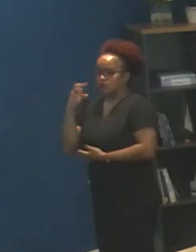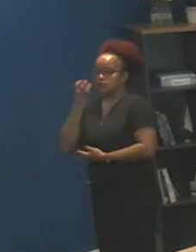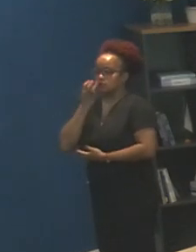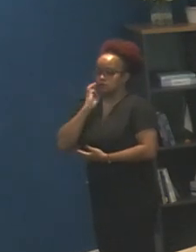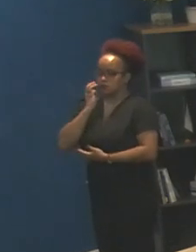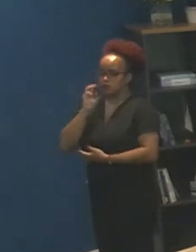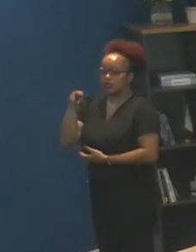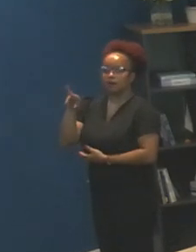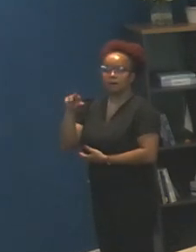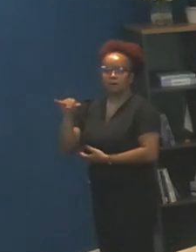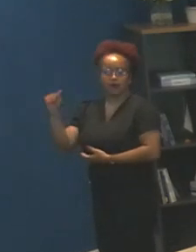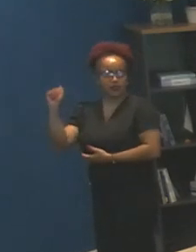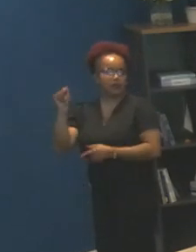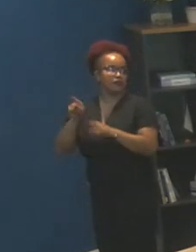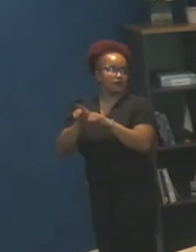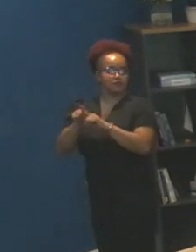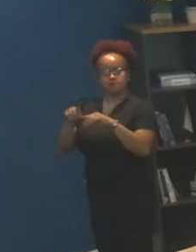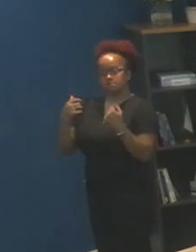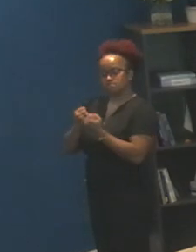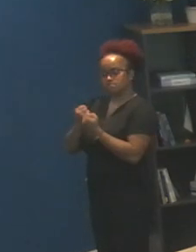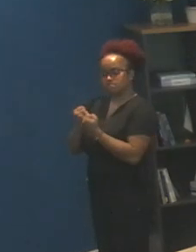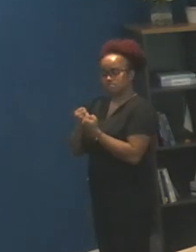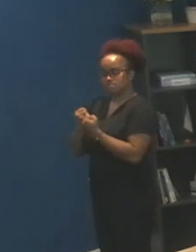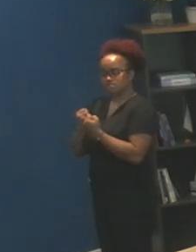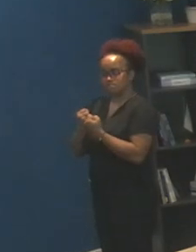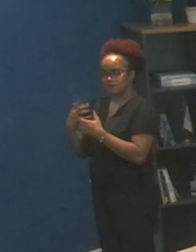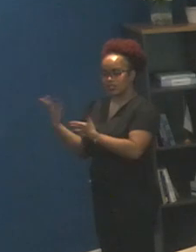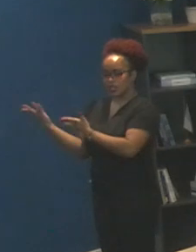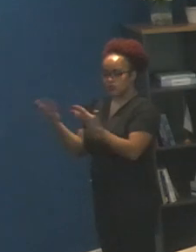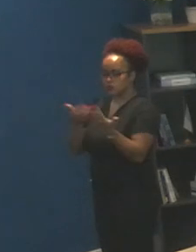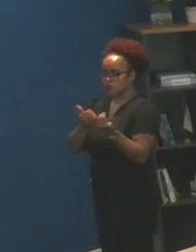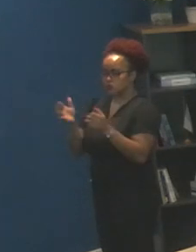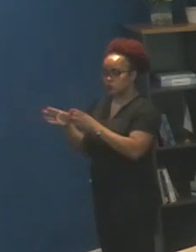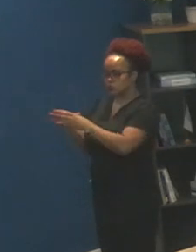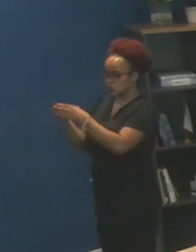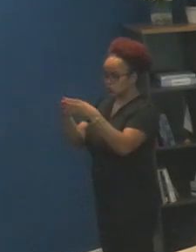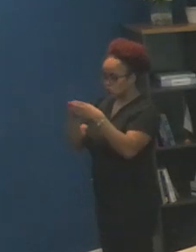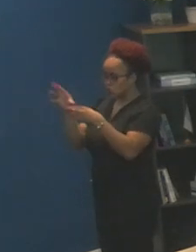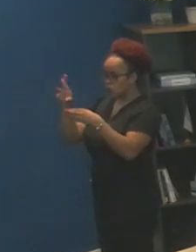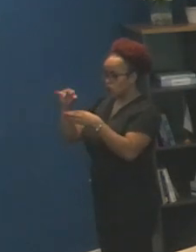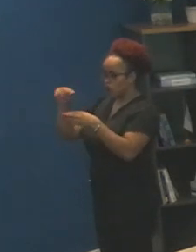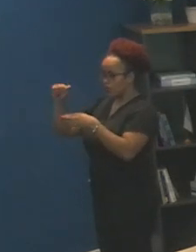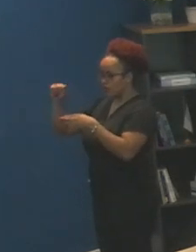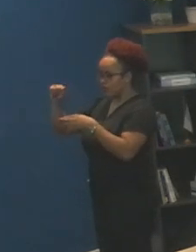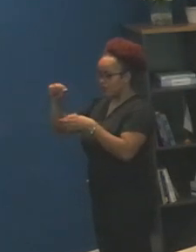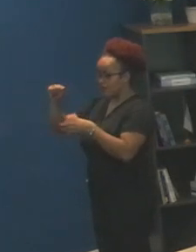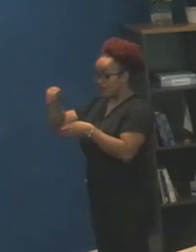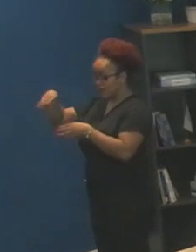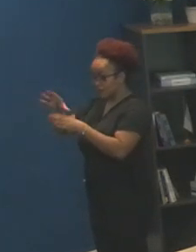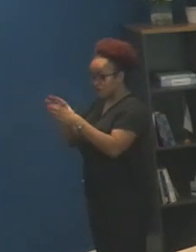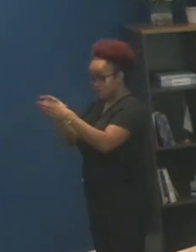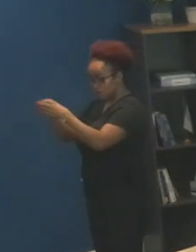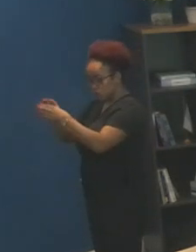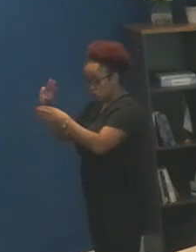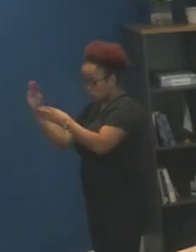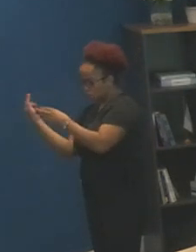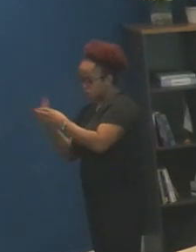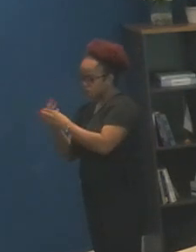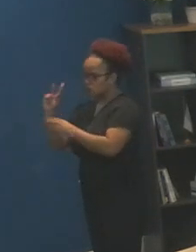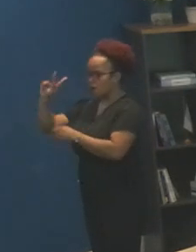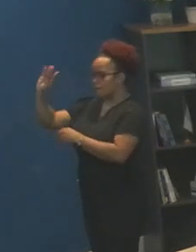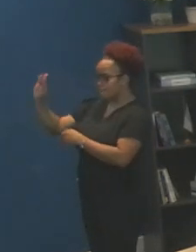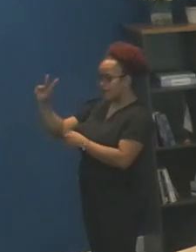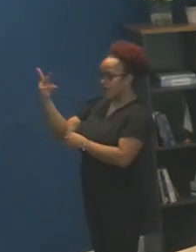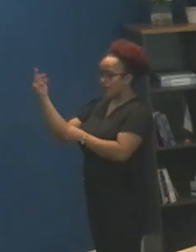a Maria e a todos os componentes da RIAN Brasil que despencaram de Belo Horizonte